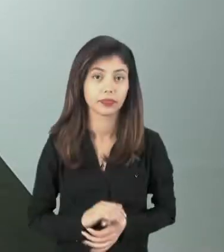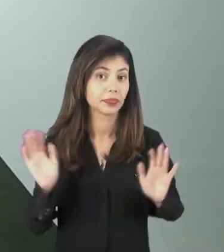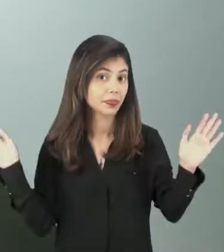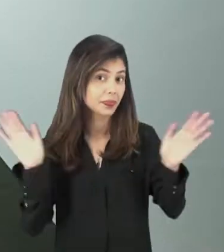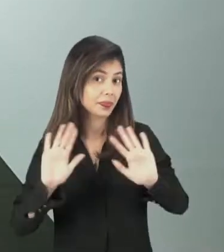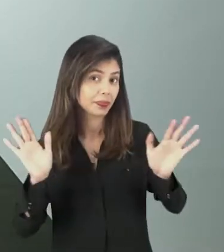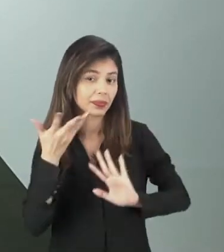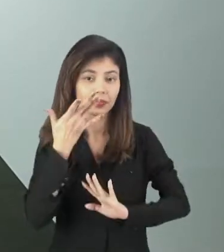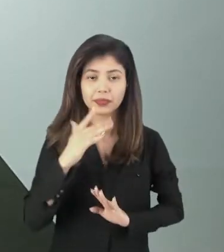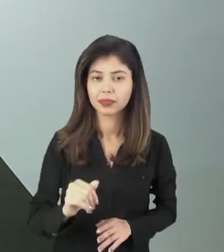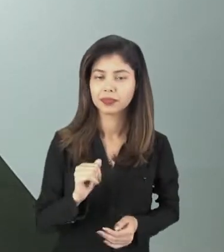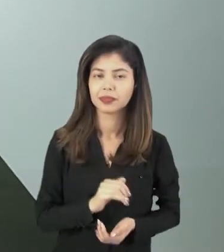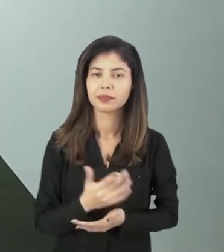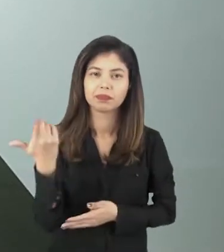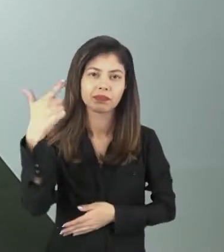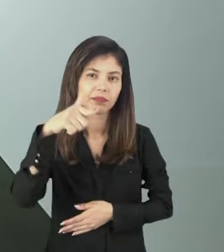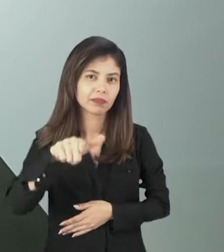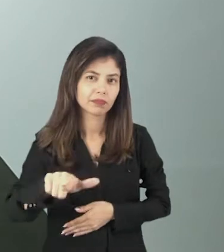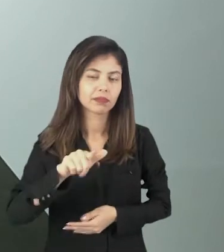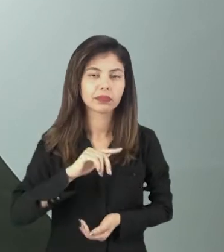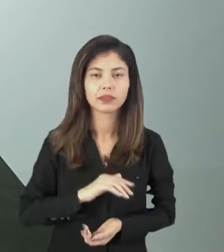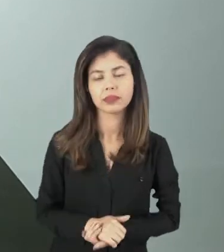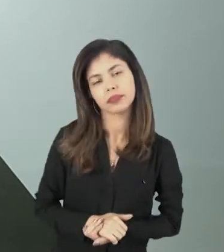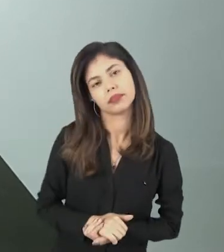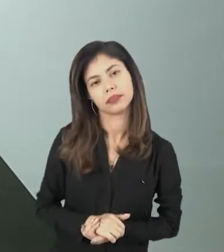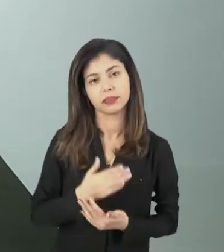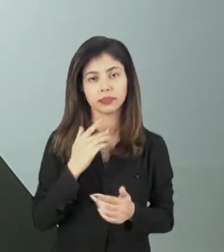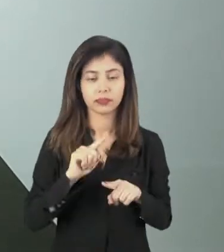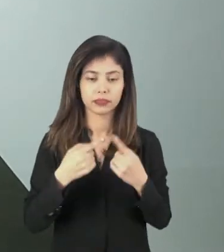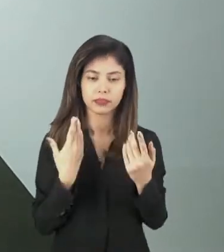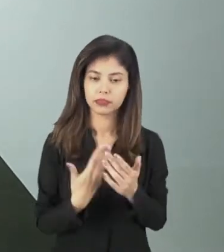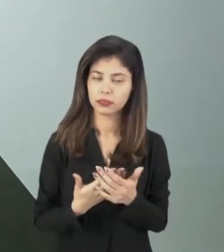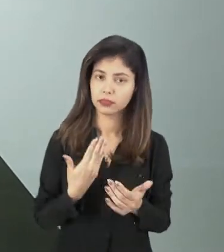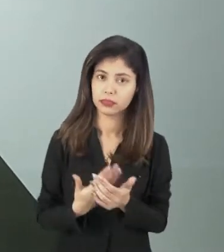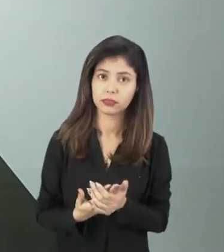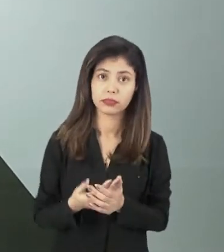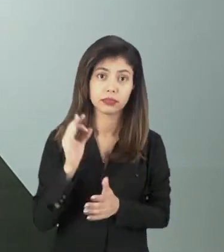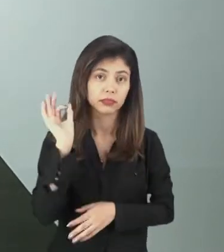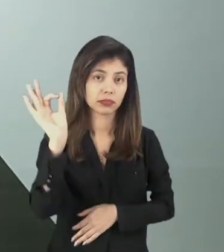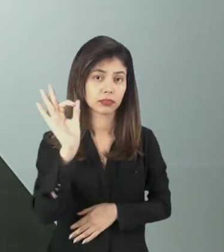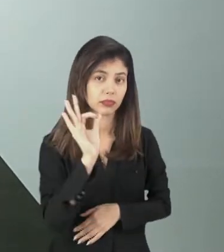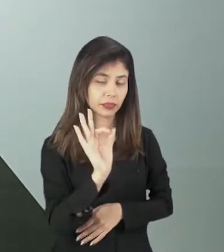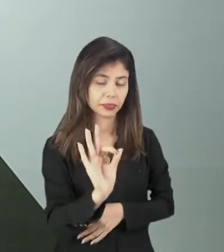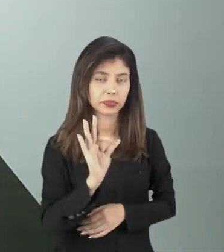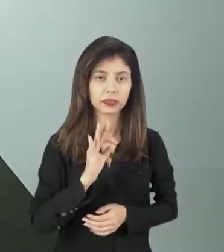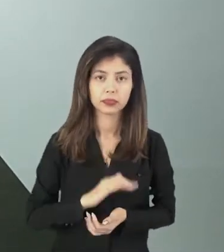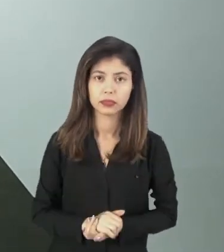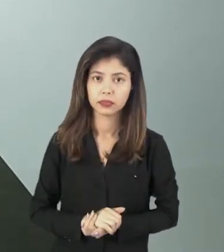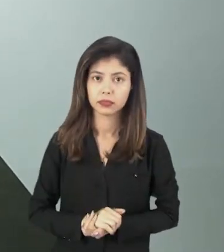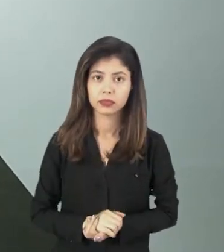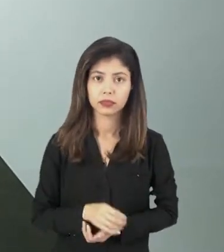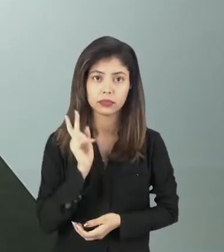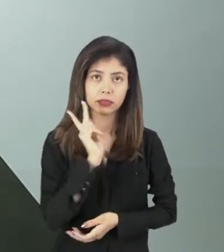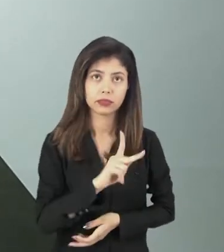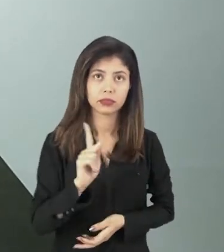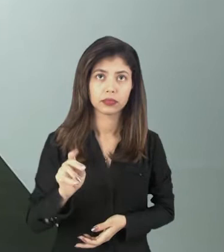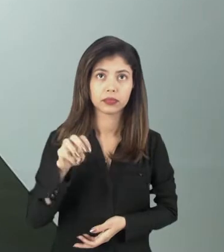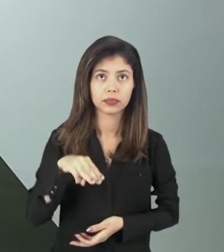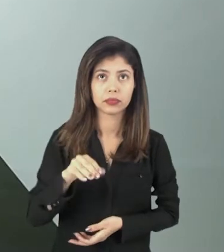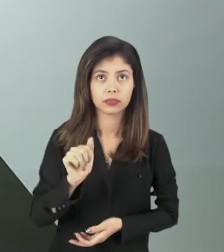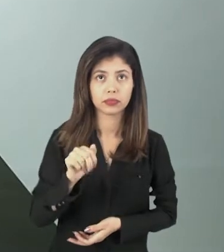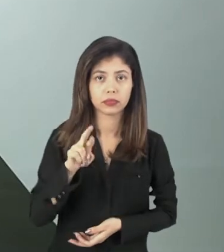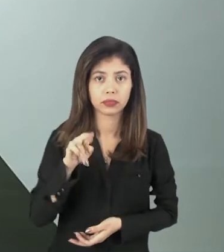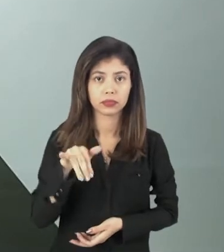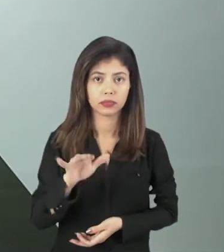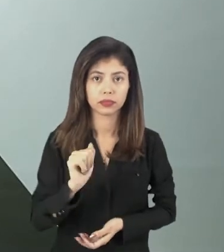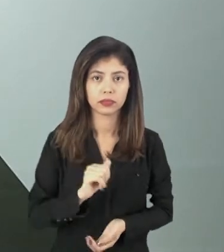o Olá crianças estamos de volta para mais uma aula sobre porcentagem né Eu Sou professora Marina